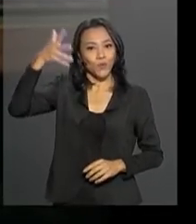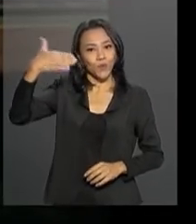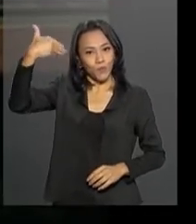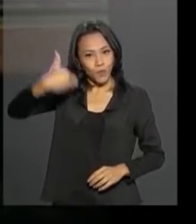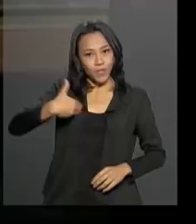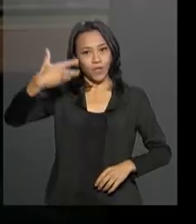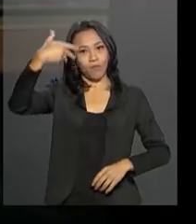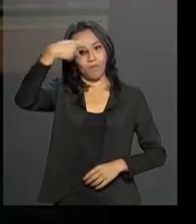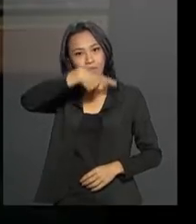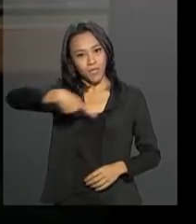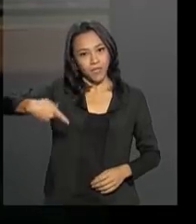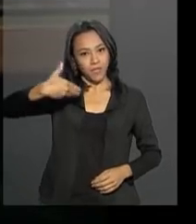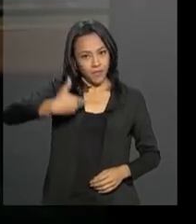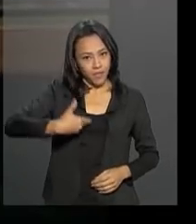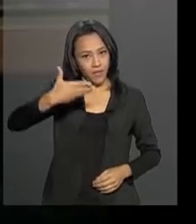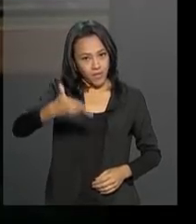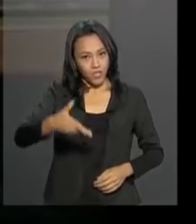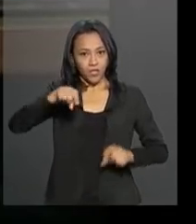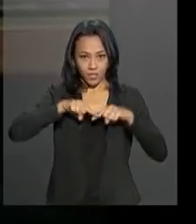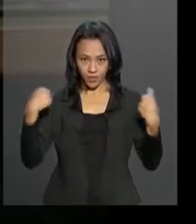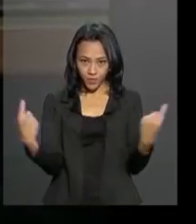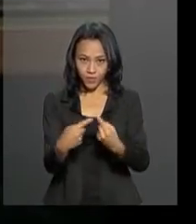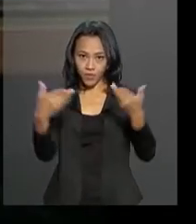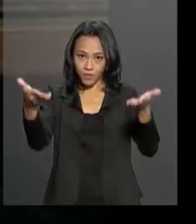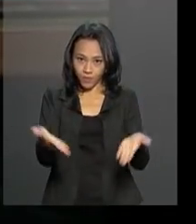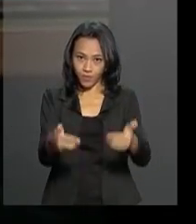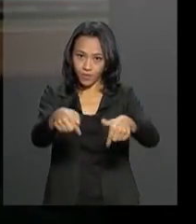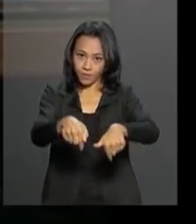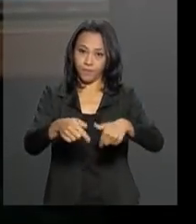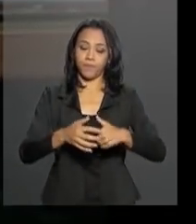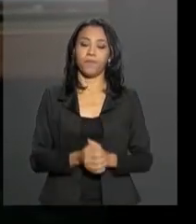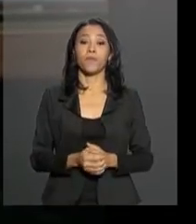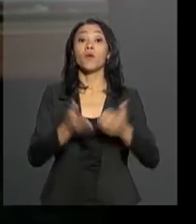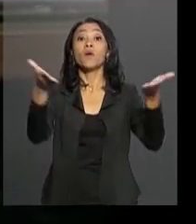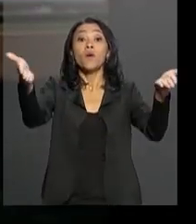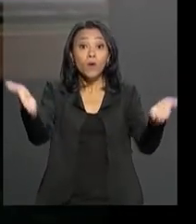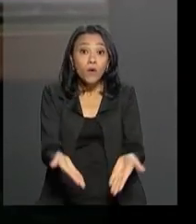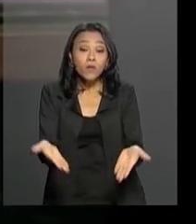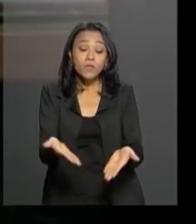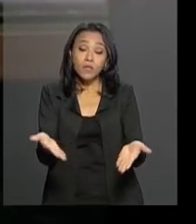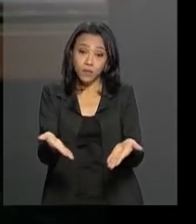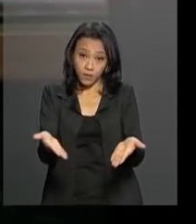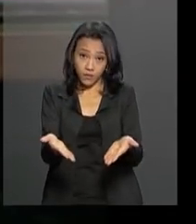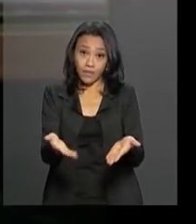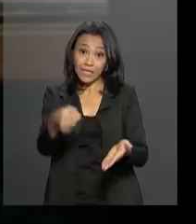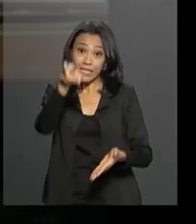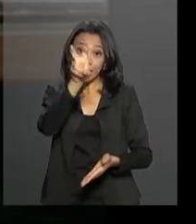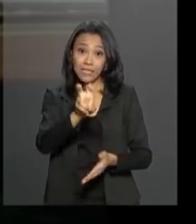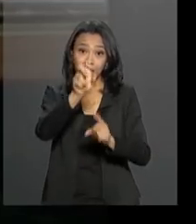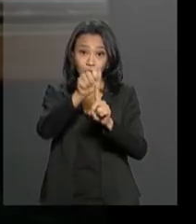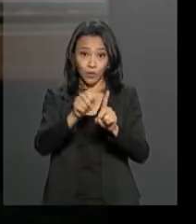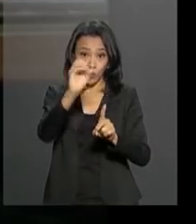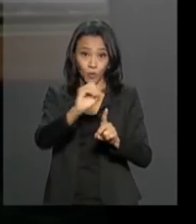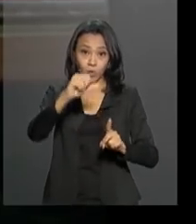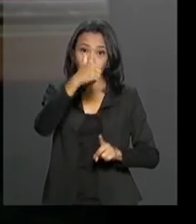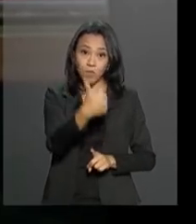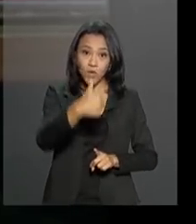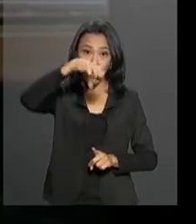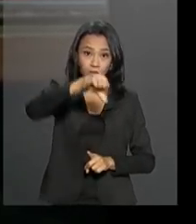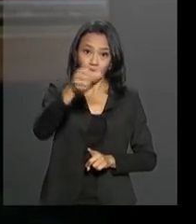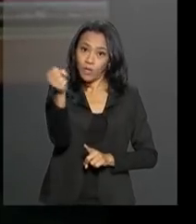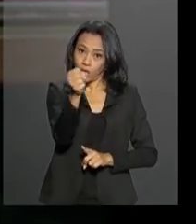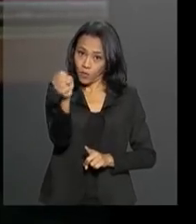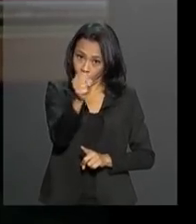presidente da Assembleia Nacional Constituinte. Hoje, 5 de outubro de